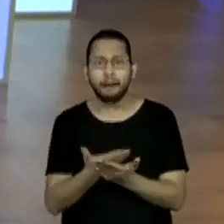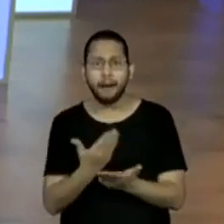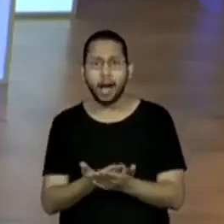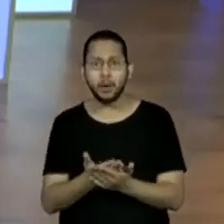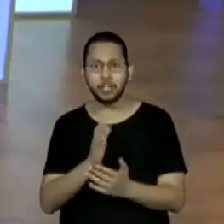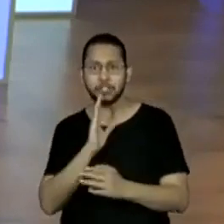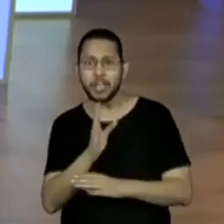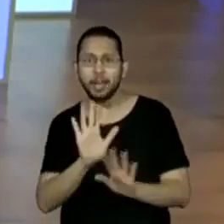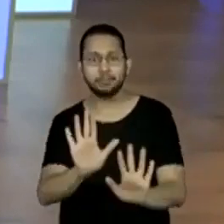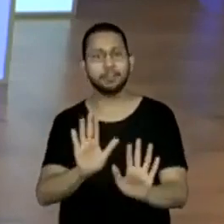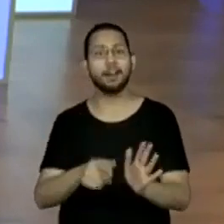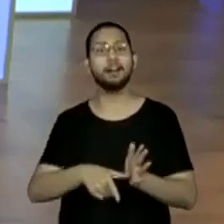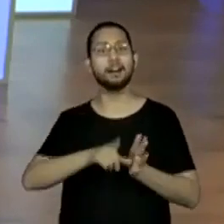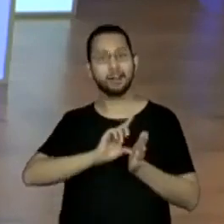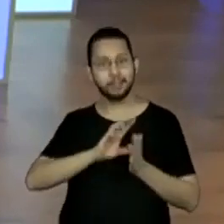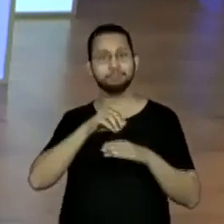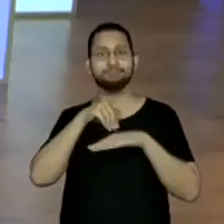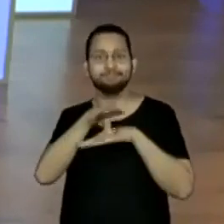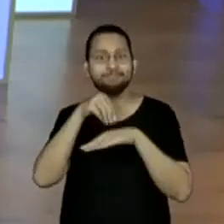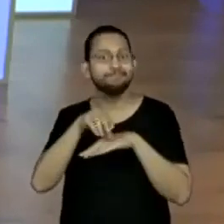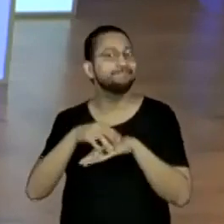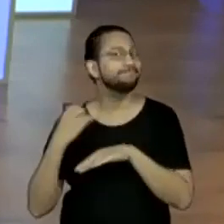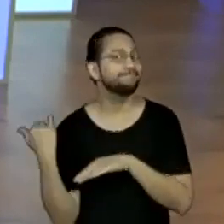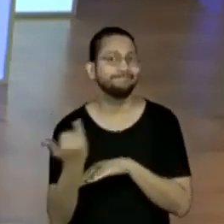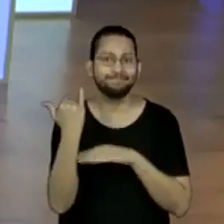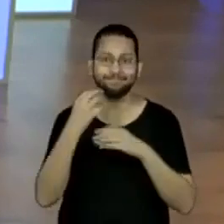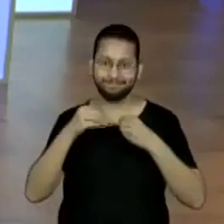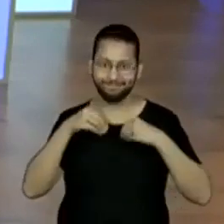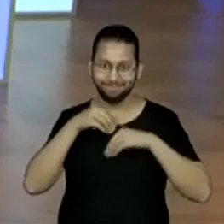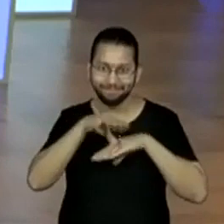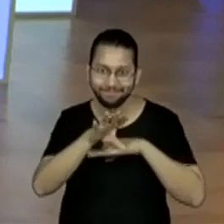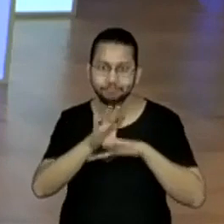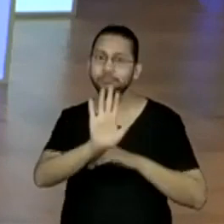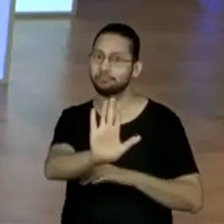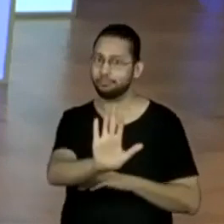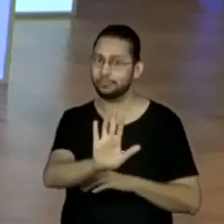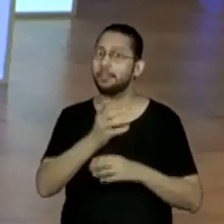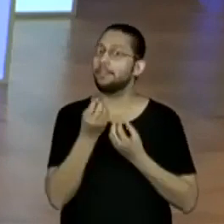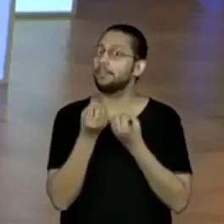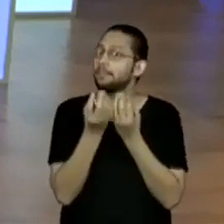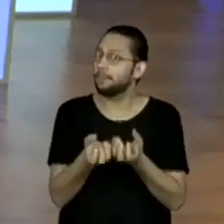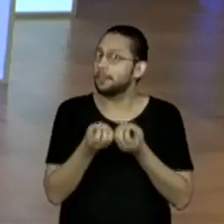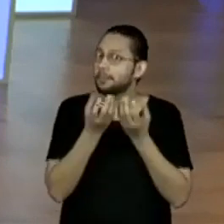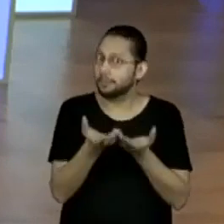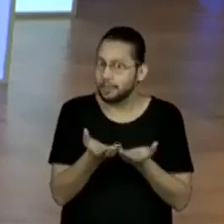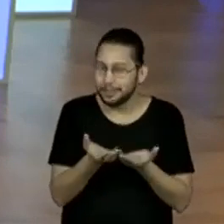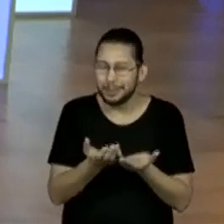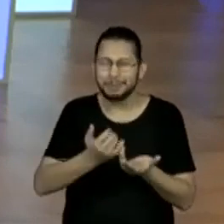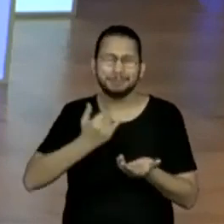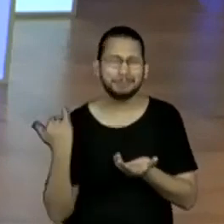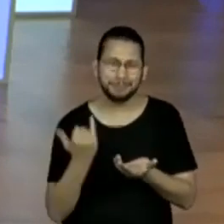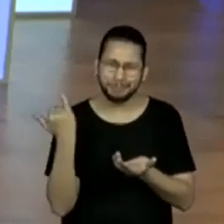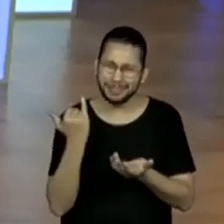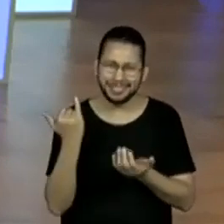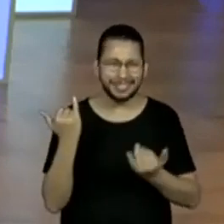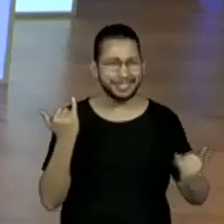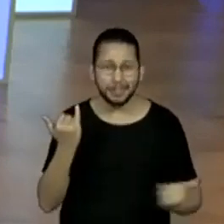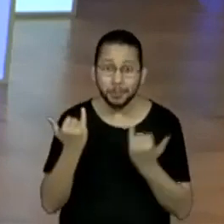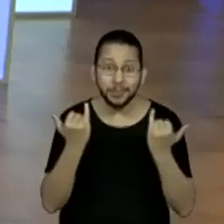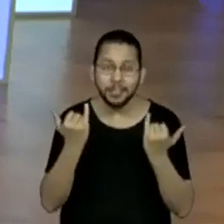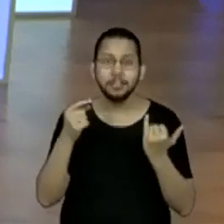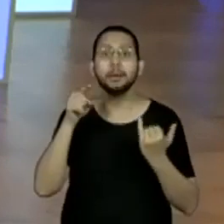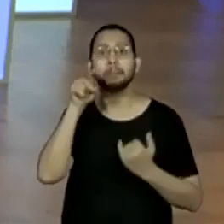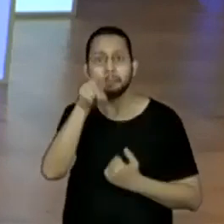aqui algumas informações que são muito importantes. Aliás, são informações tão importantes para